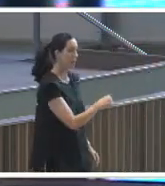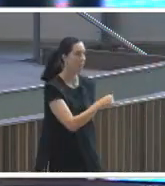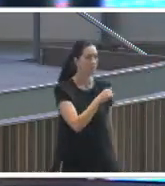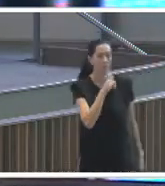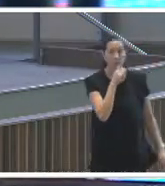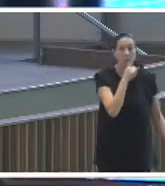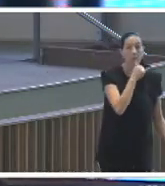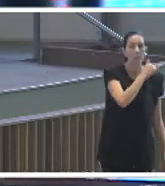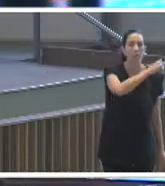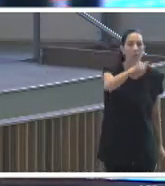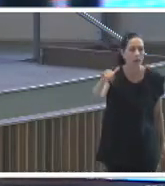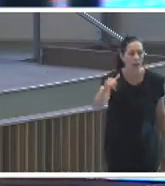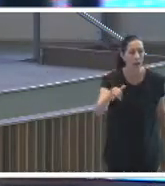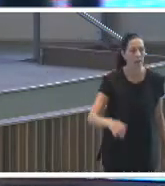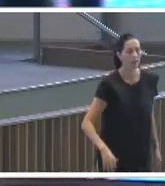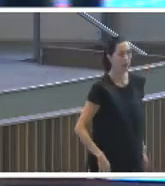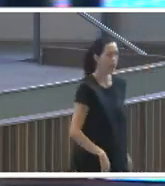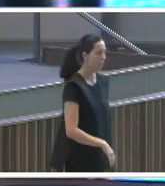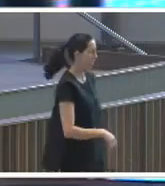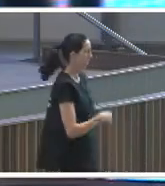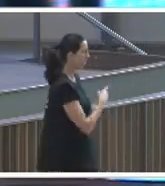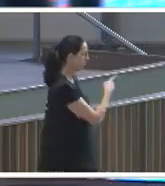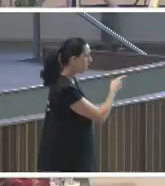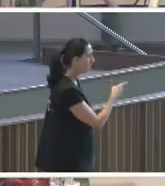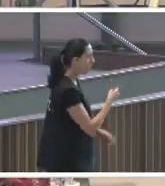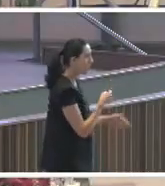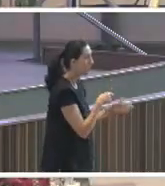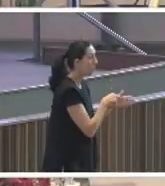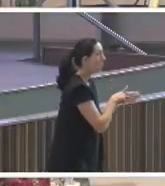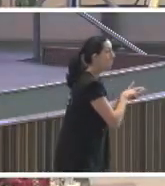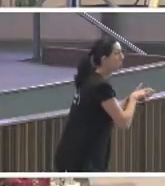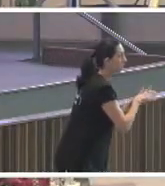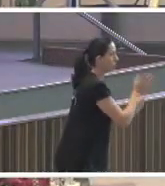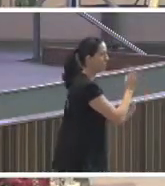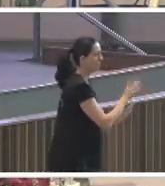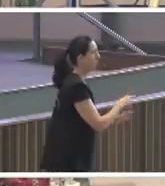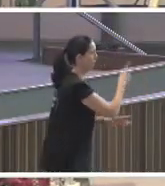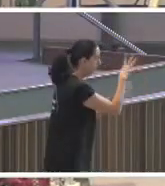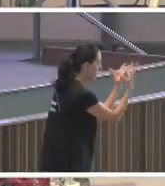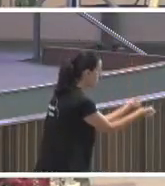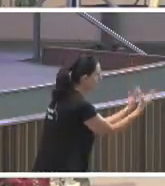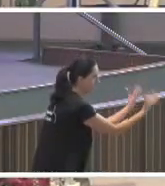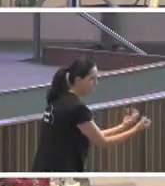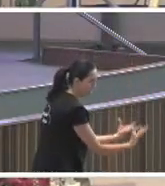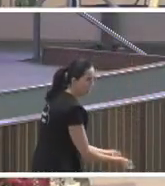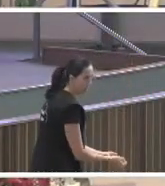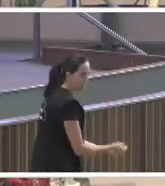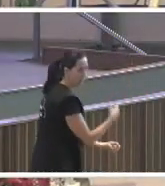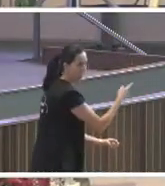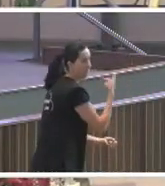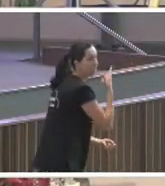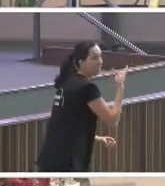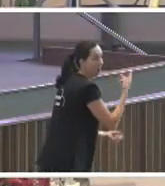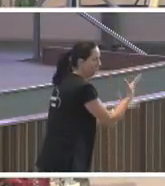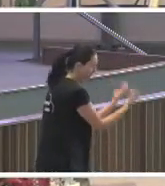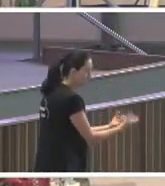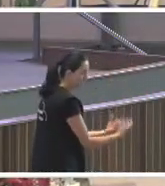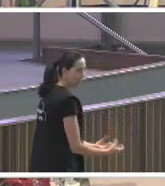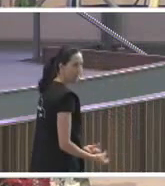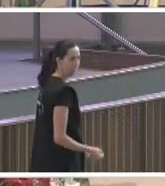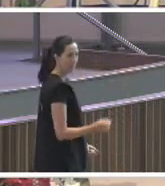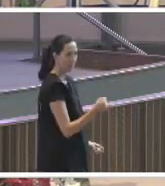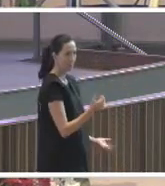eram absurdas, tão absurdas, que os próprios papas modernos pediram perdão em nome